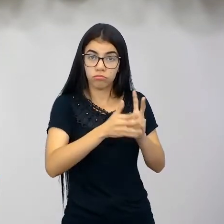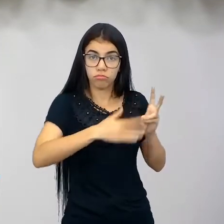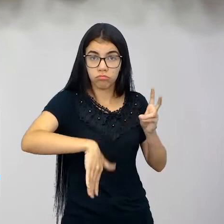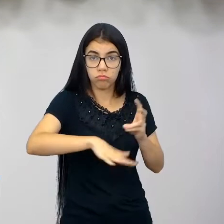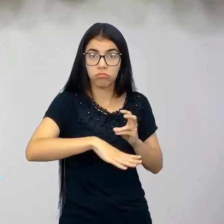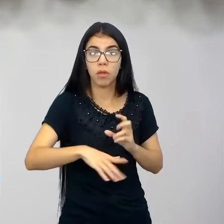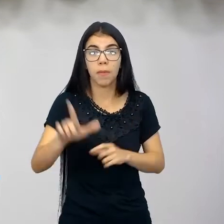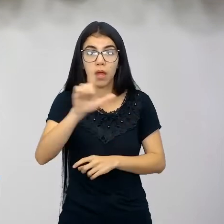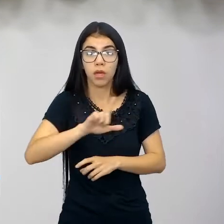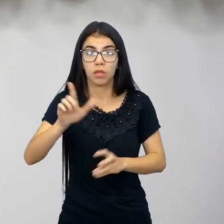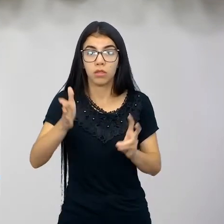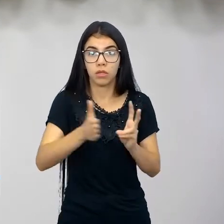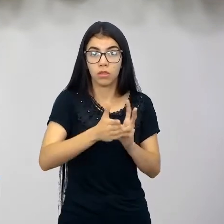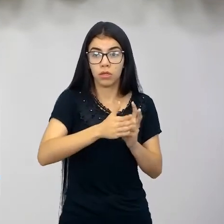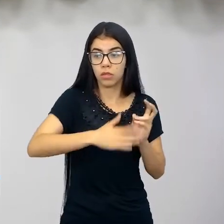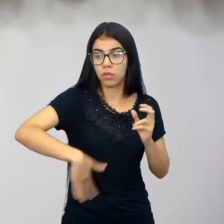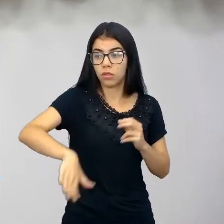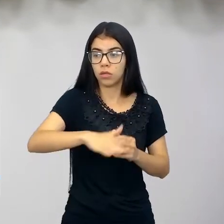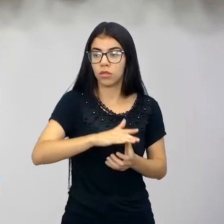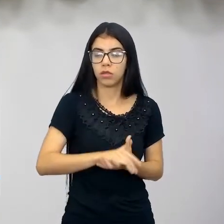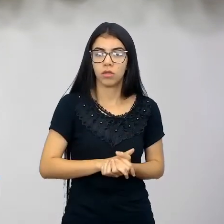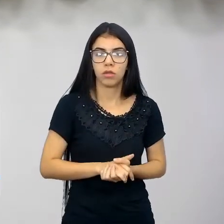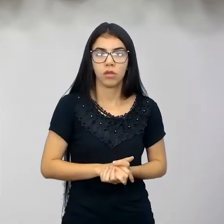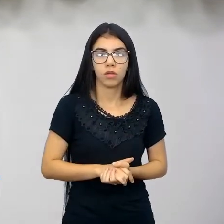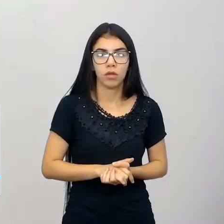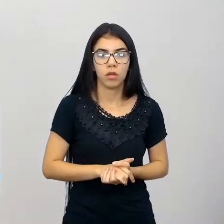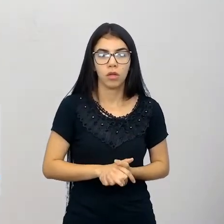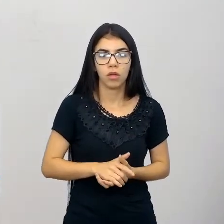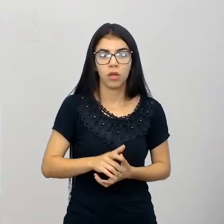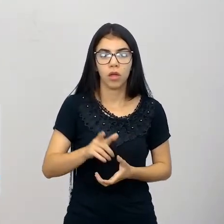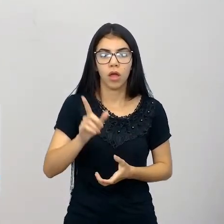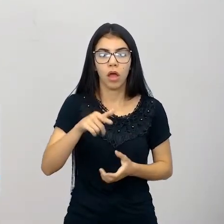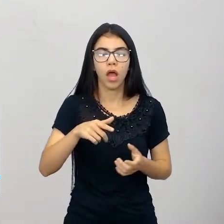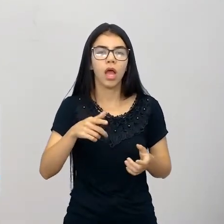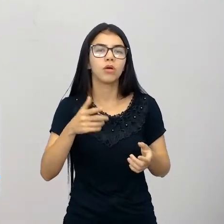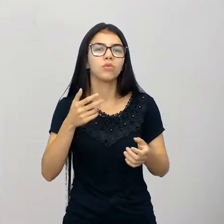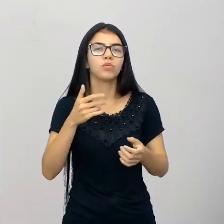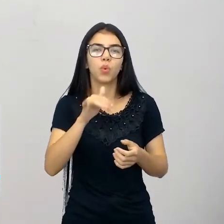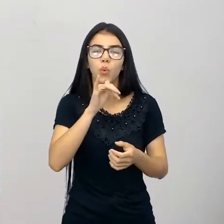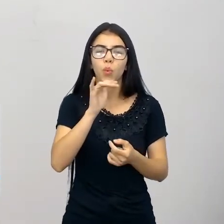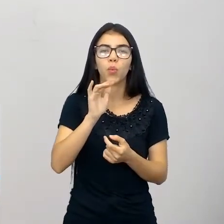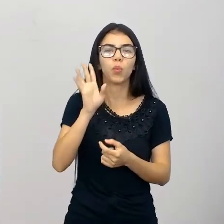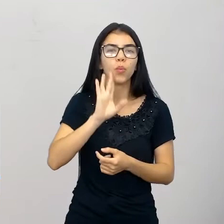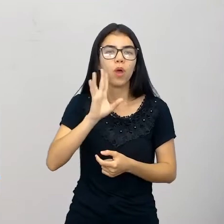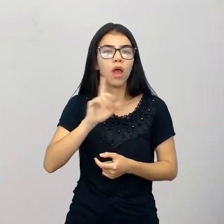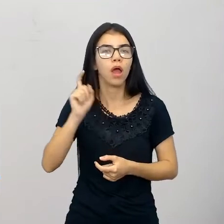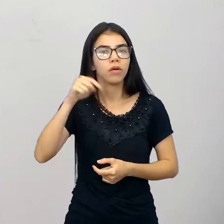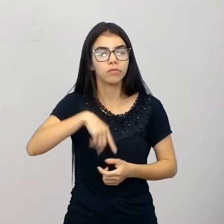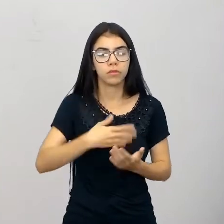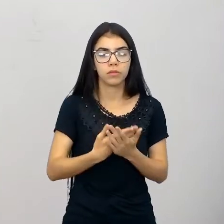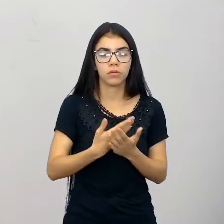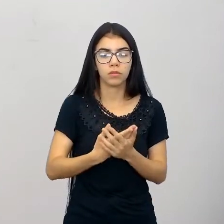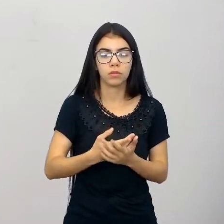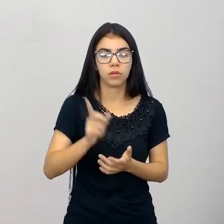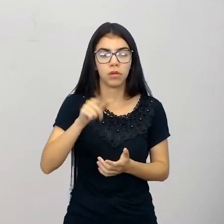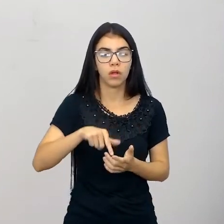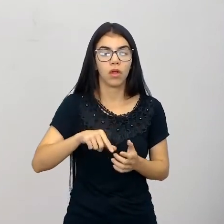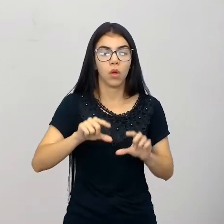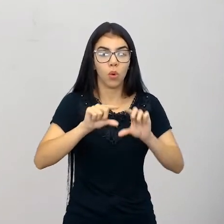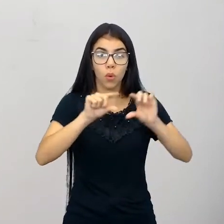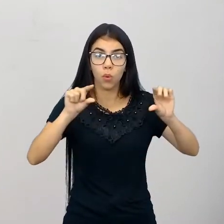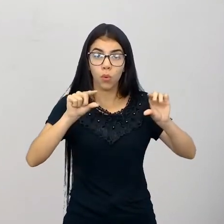literatura indígena. Exatamente. Então, é outra linguagem. Quer ver um exemplo bem legal? Olha só, eu trouxe pra gente aqui na aula um